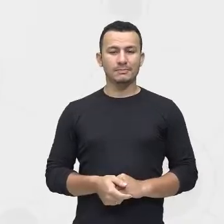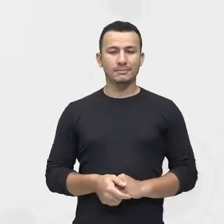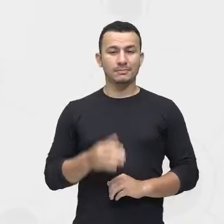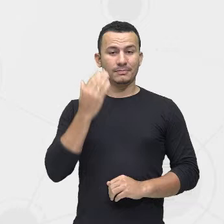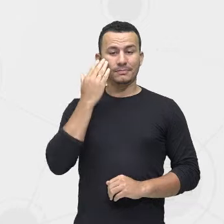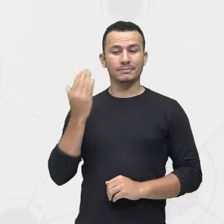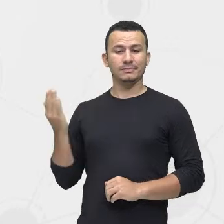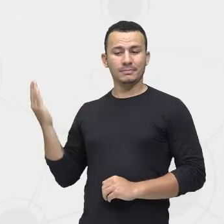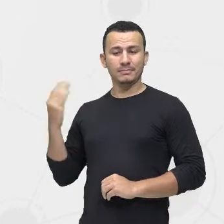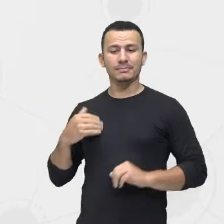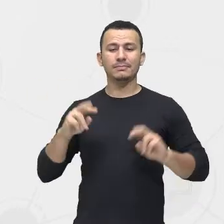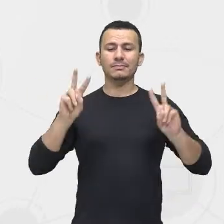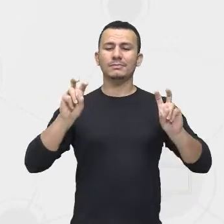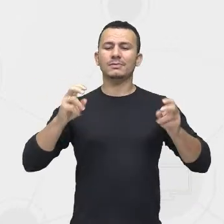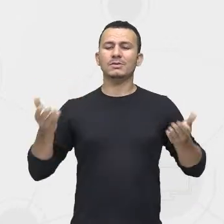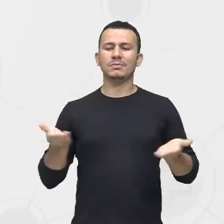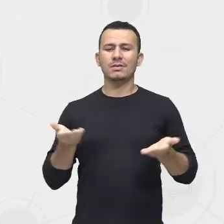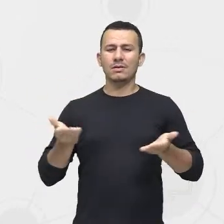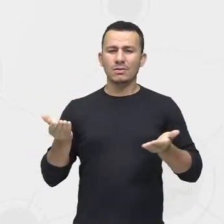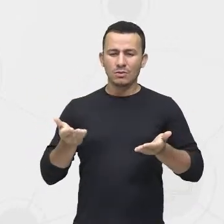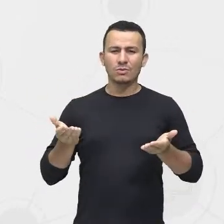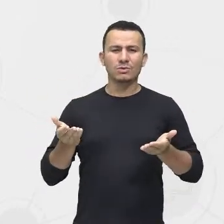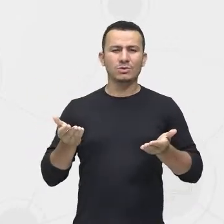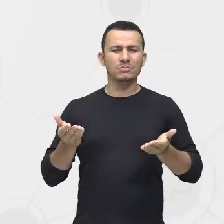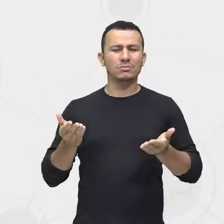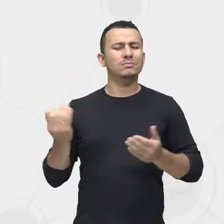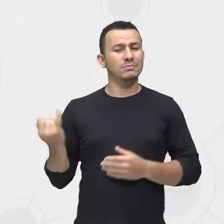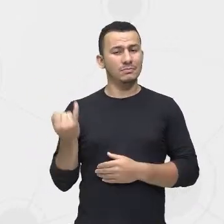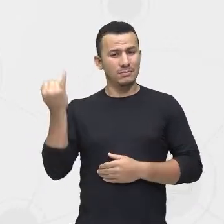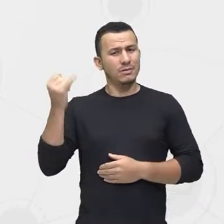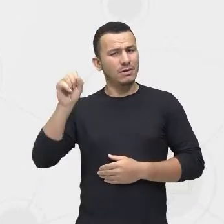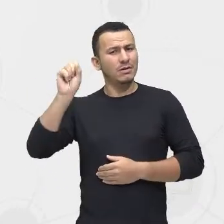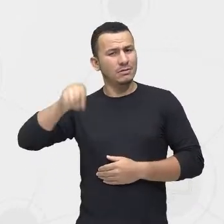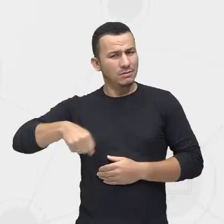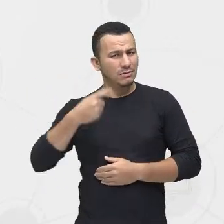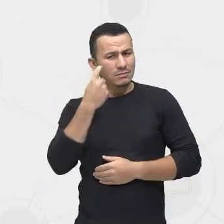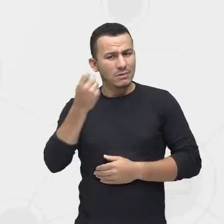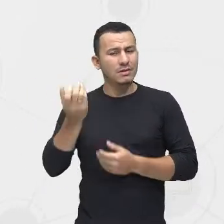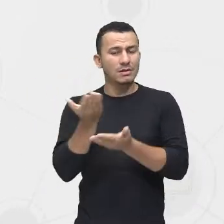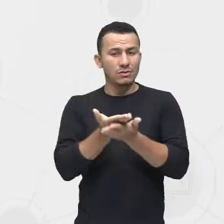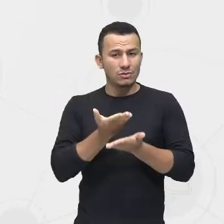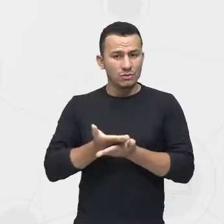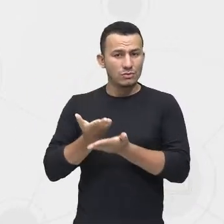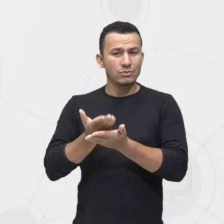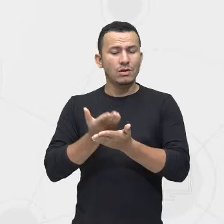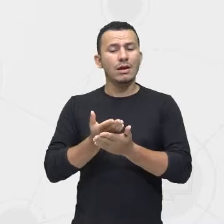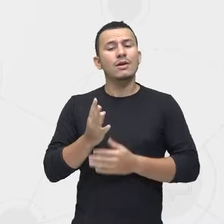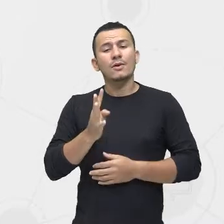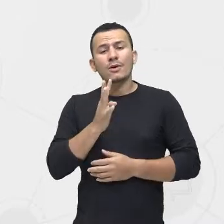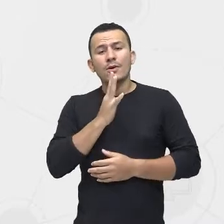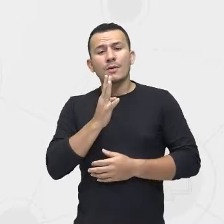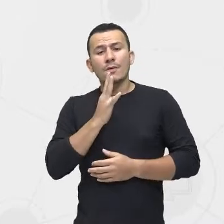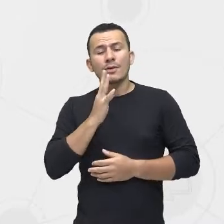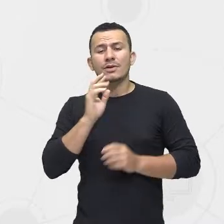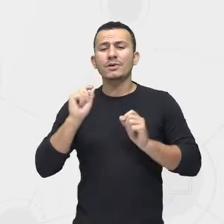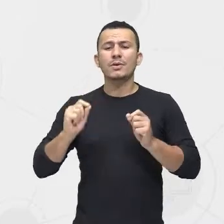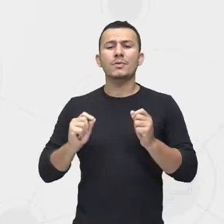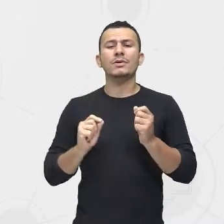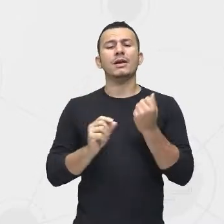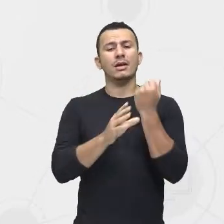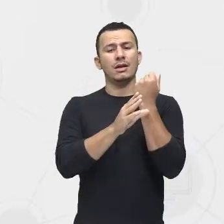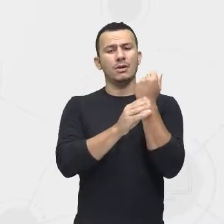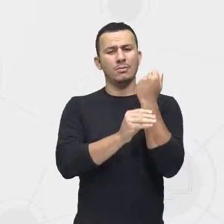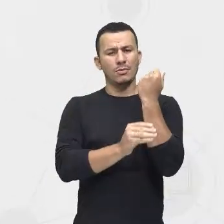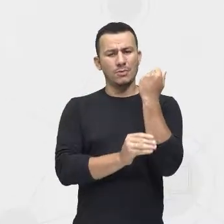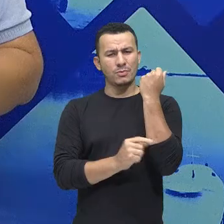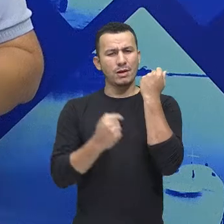Olha aí, o nosso assunto de hoje é um assunto super interessante. Nós vamos reconhecer o nosso